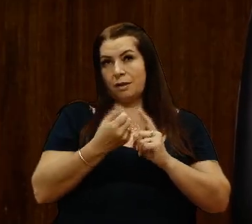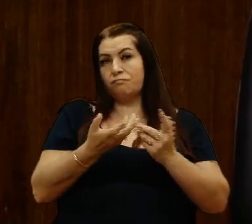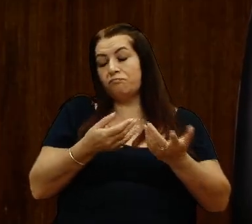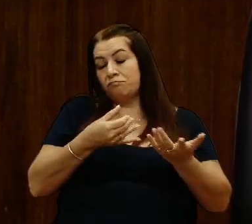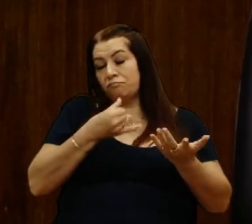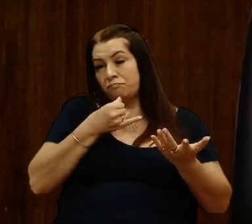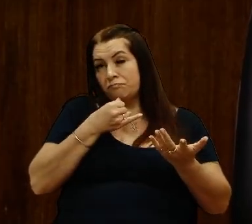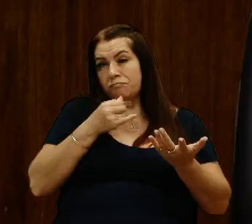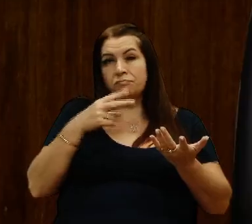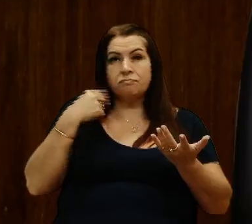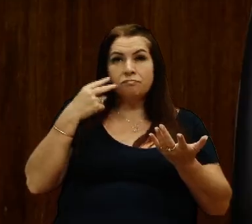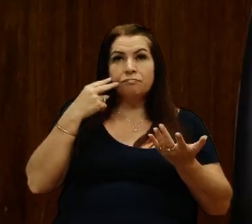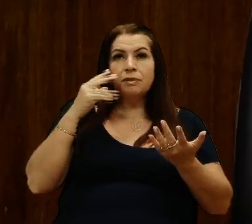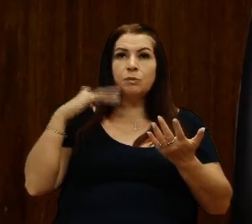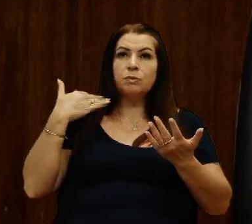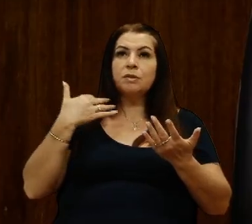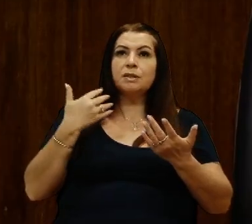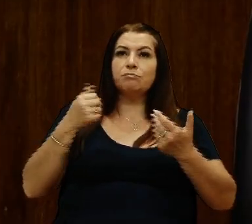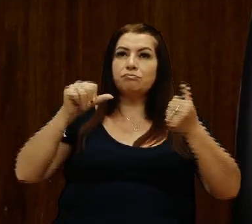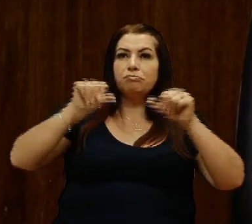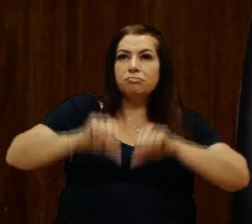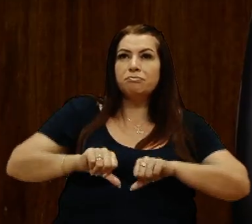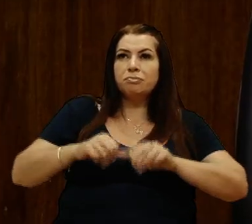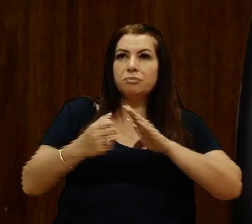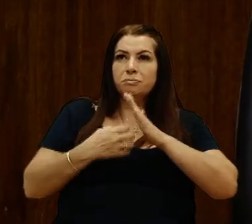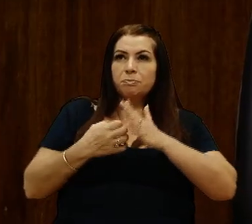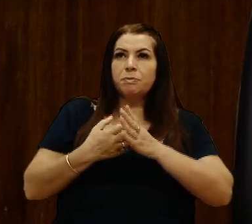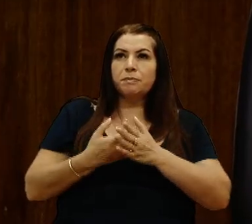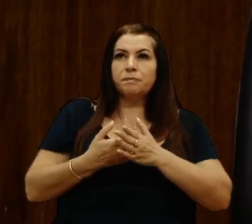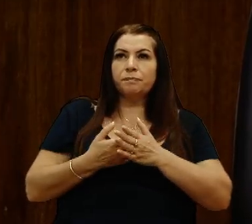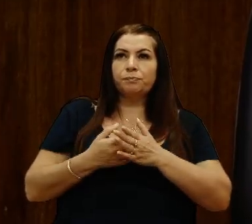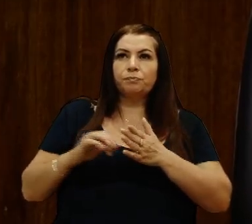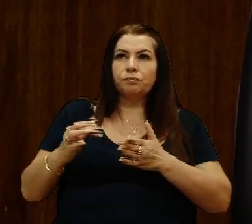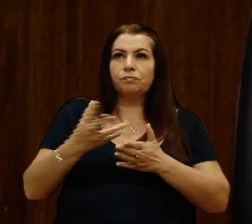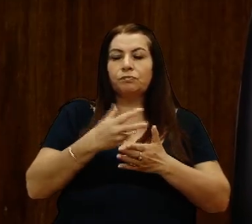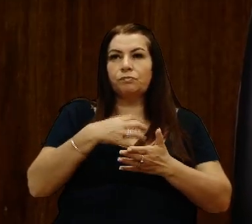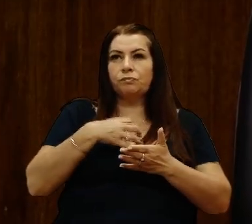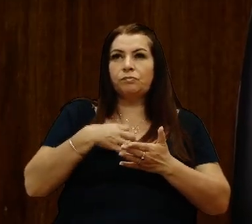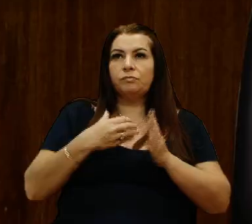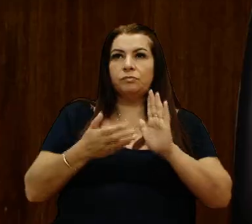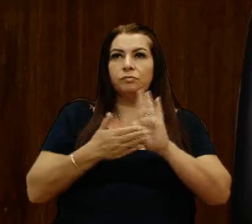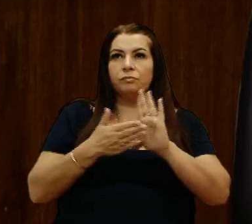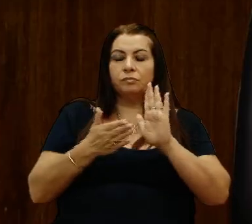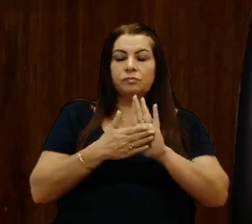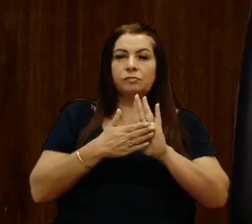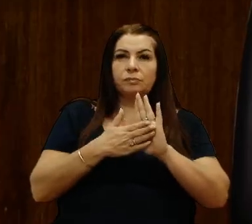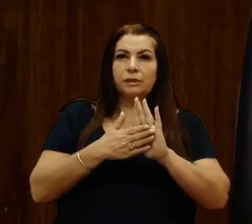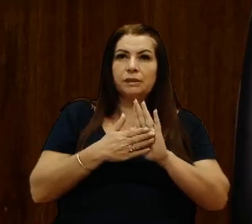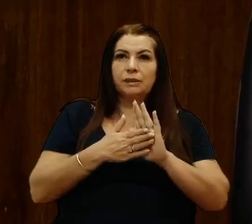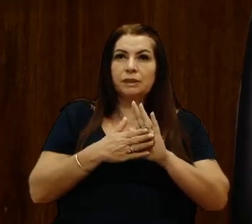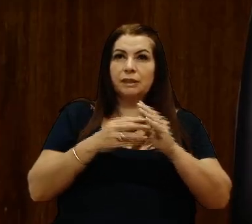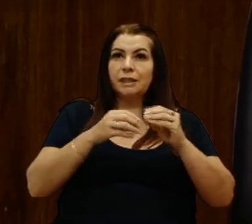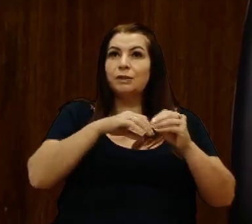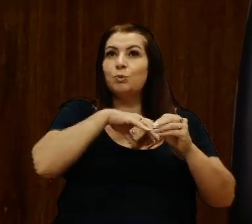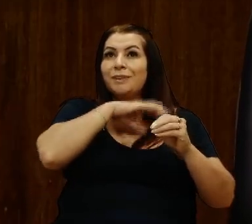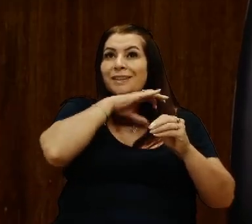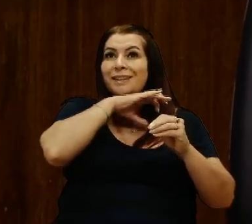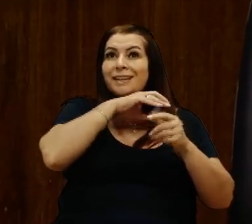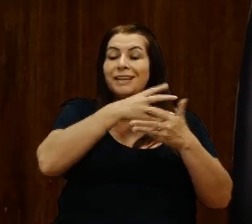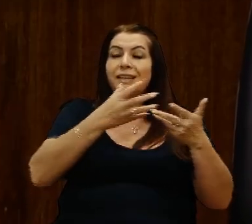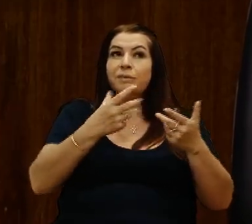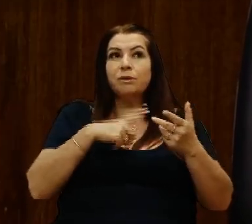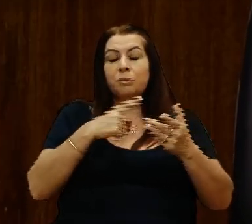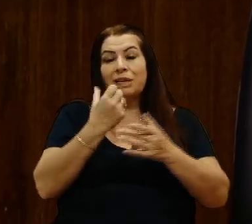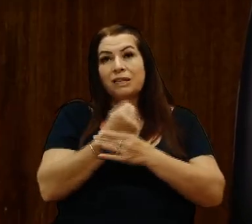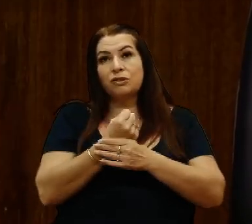o que nós vemos é um desmonte da empresa. E, de toda forma, a proposta de integralização do terreno é algo que dá uma garantia e dá uma esperança